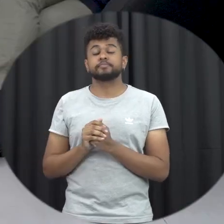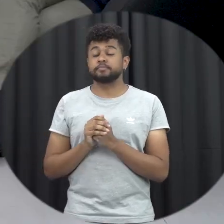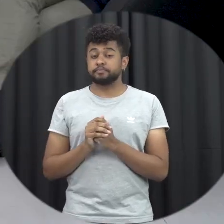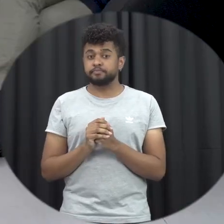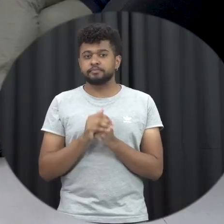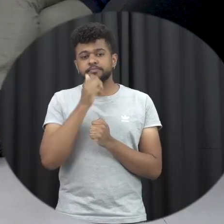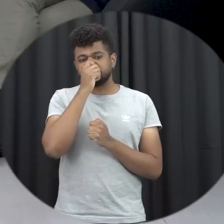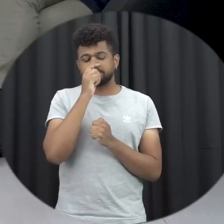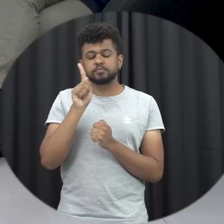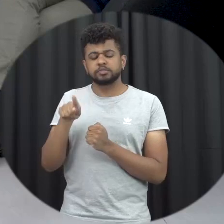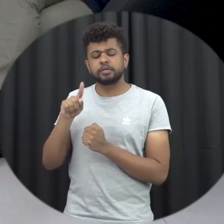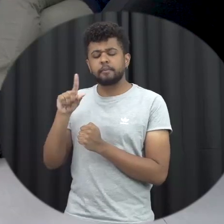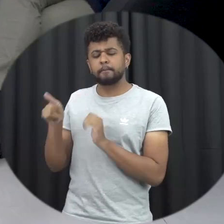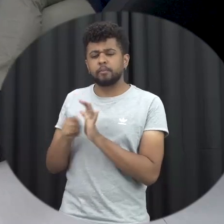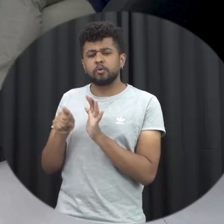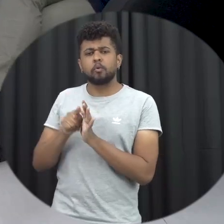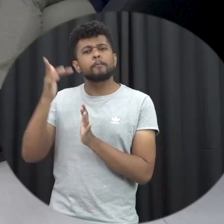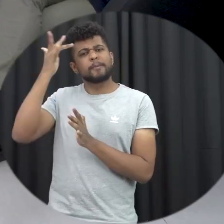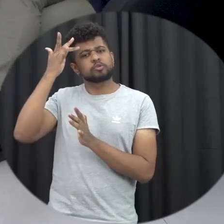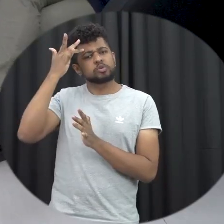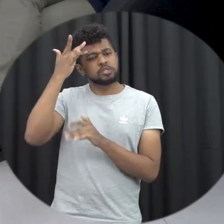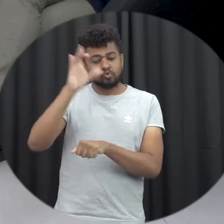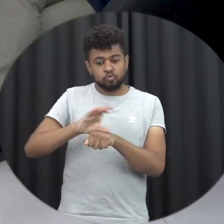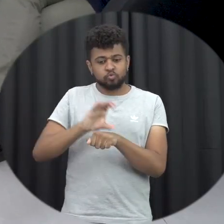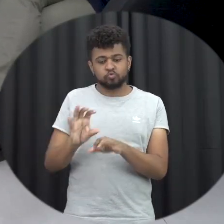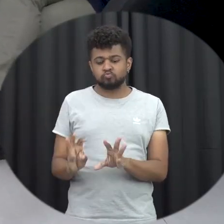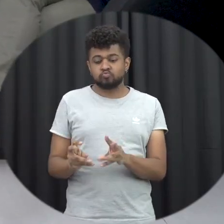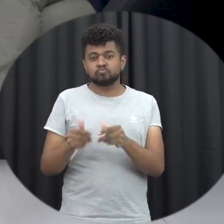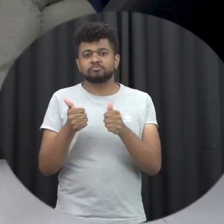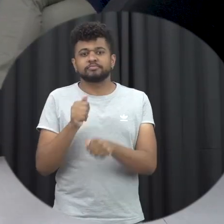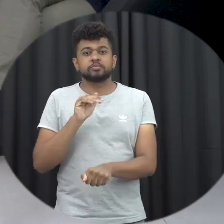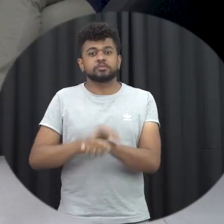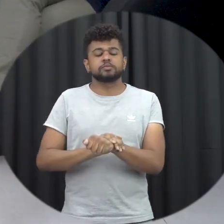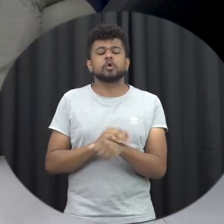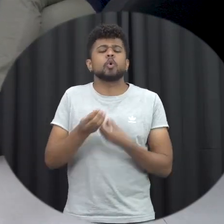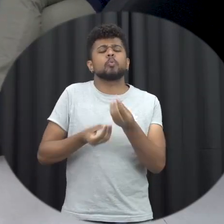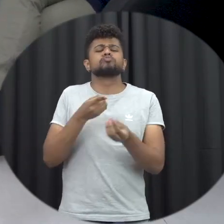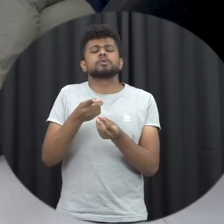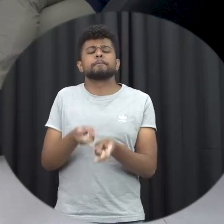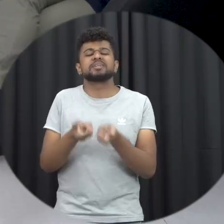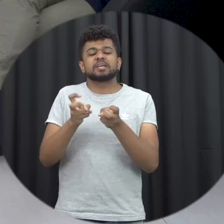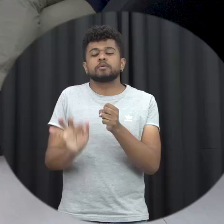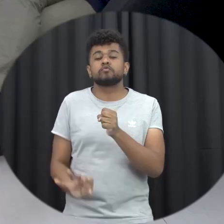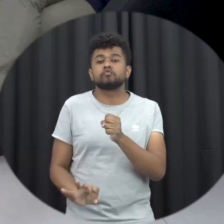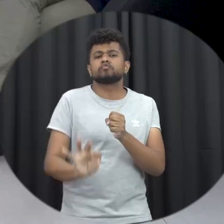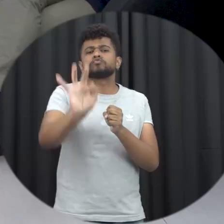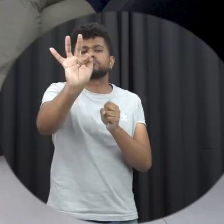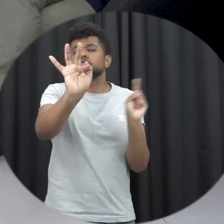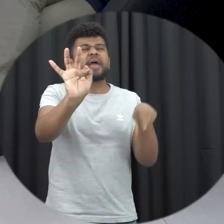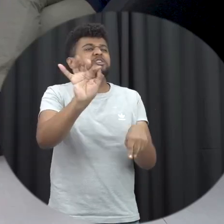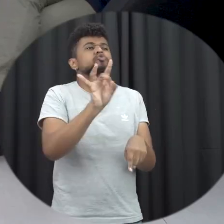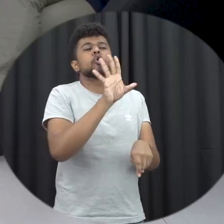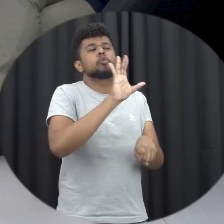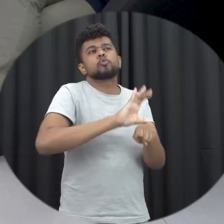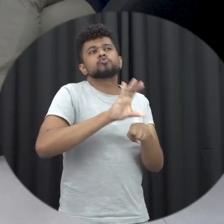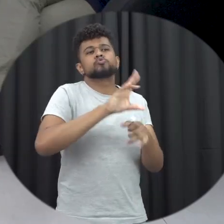Em relação com essa maturidade que o curso vai ganhando, né, com o tempo, como que você vê o futuro, não só do